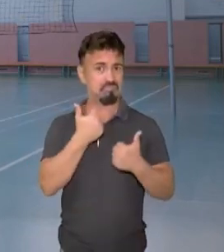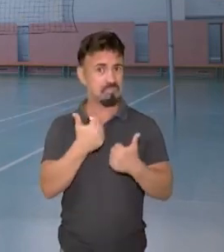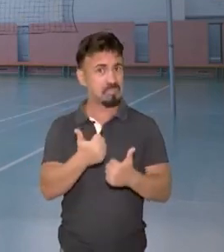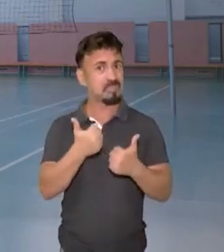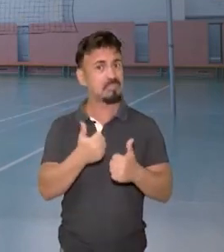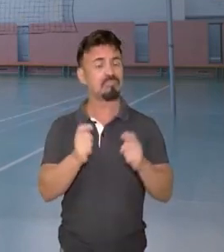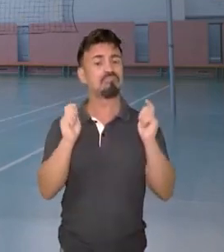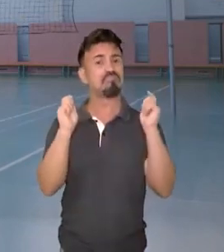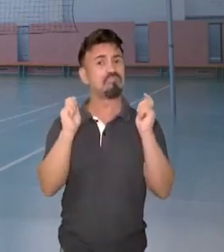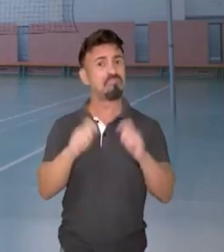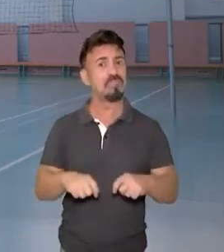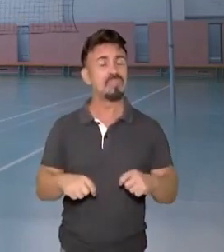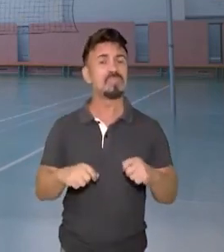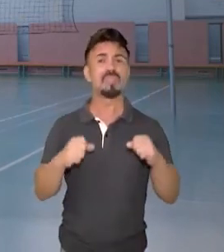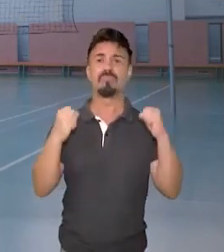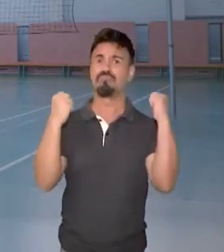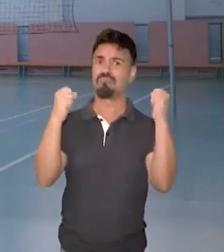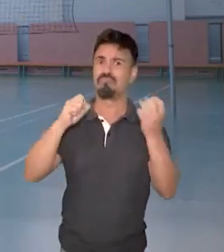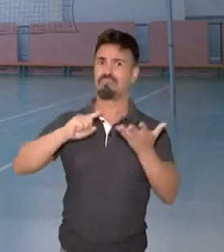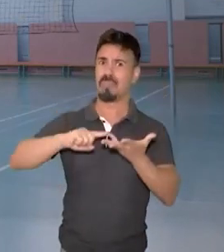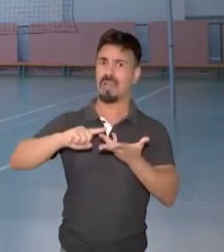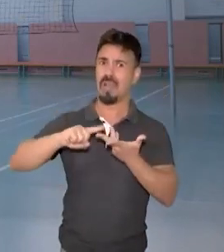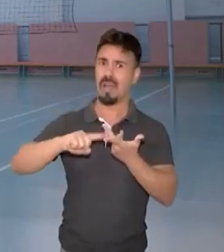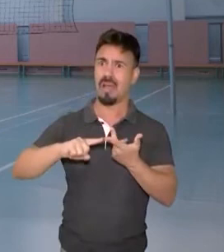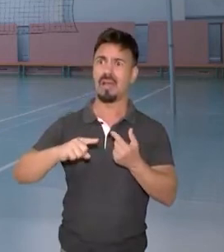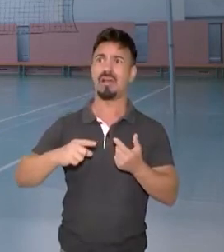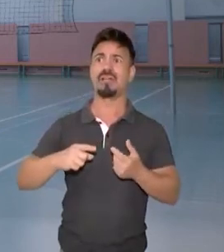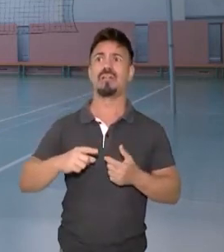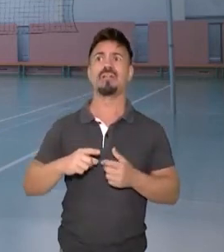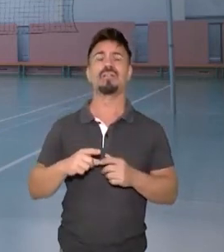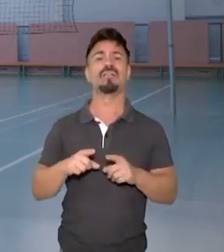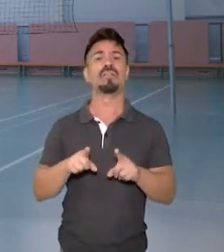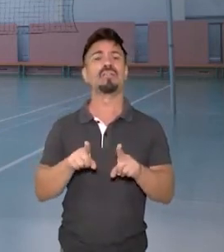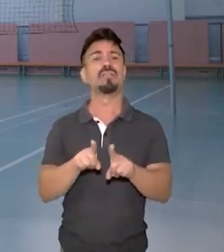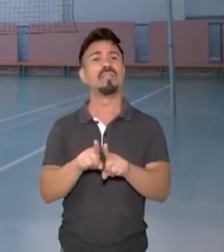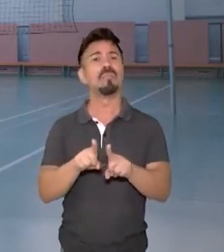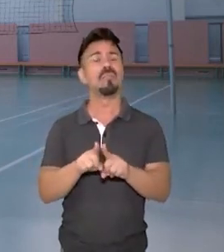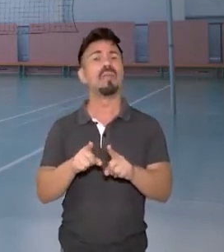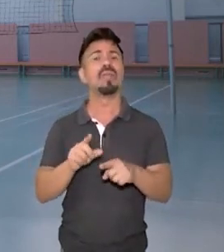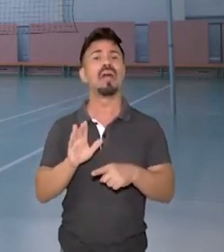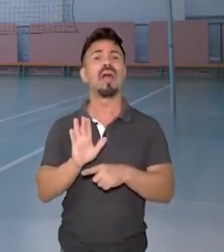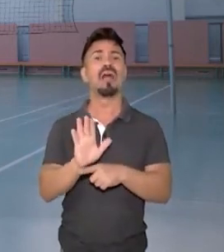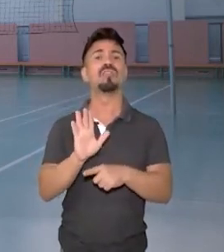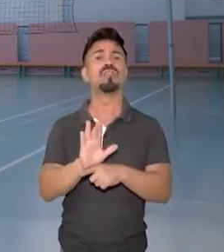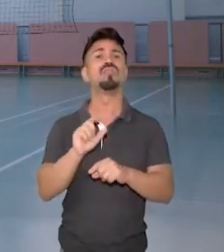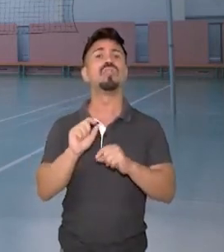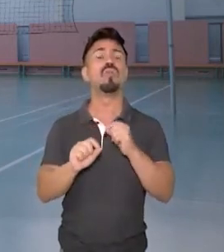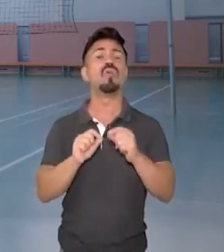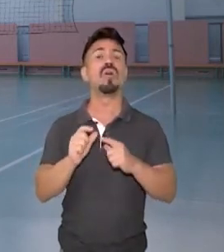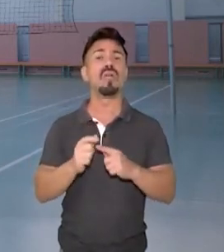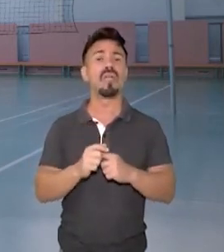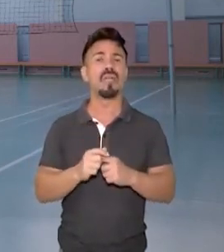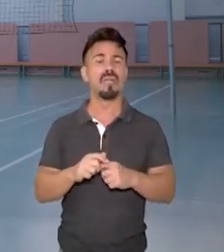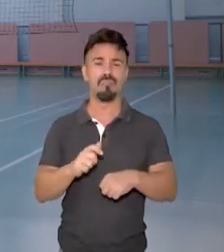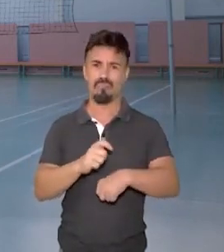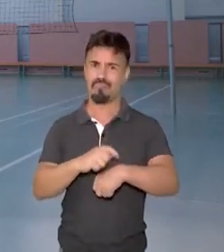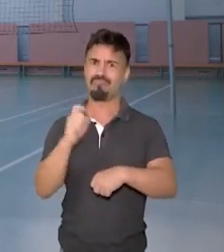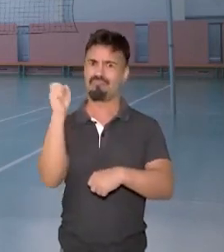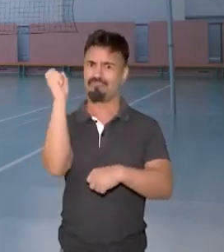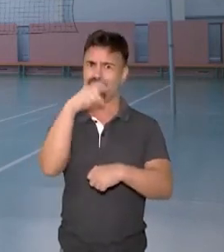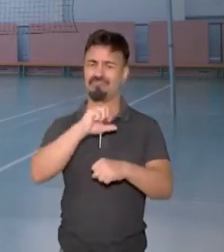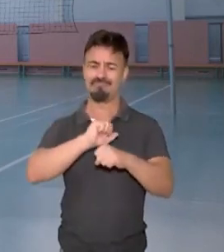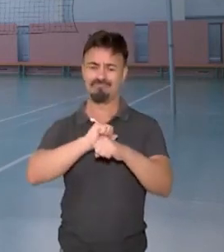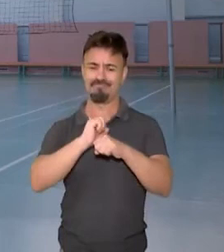capacidade de executar todas as atividades da nossa rotina ele também contribuem no momento delicado que a gente está passando agora